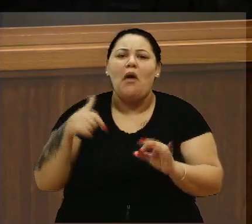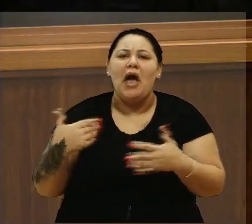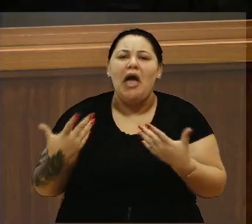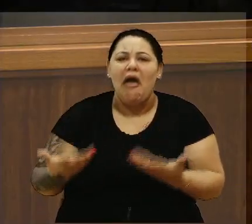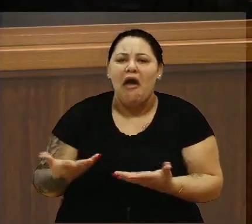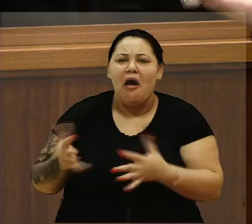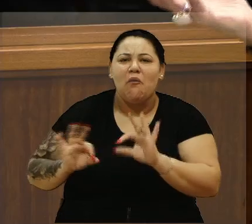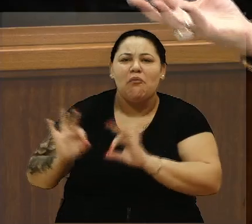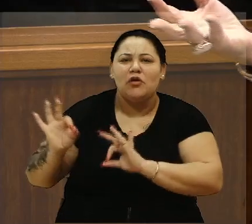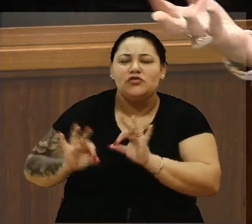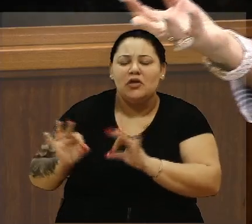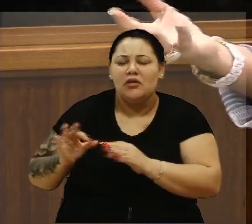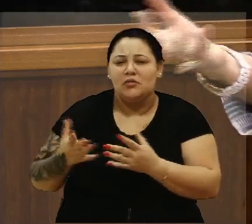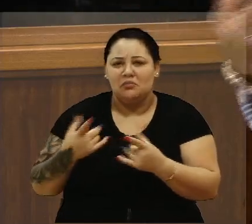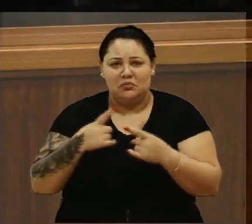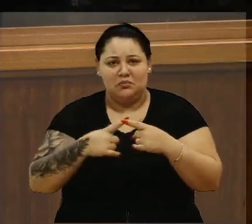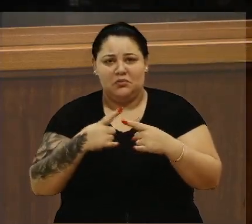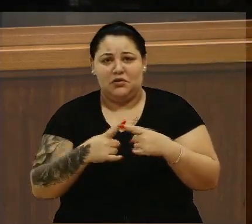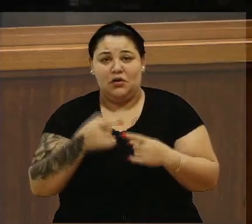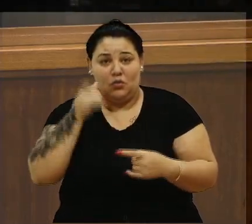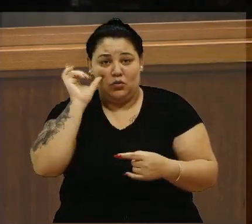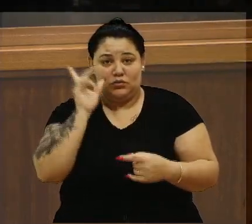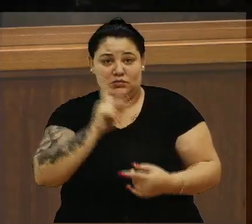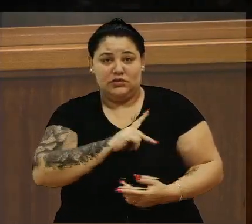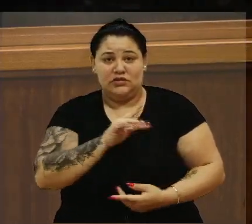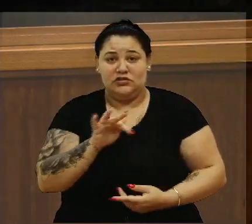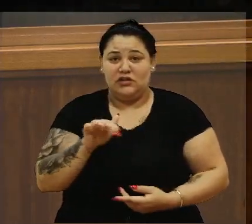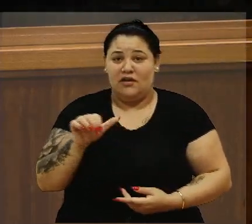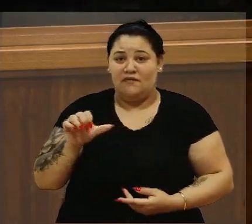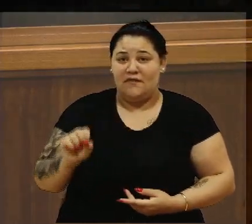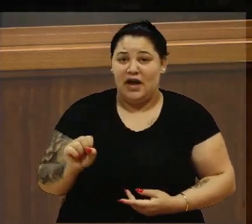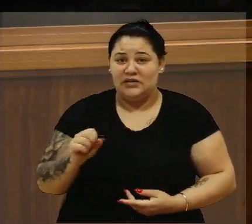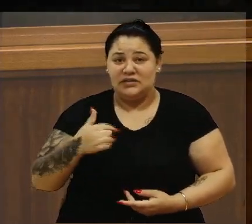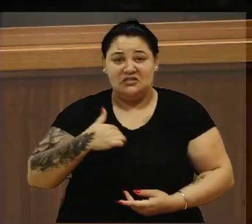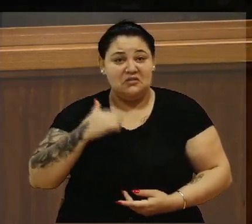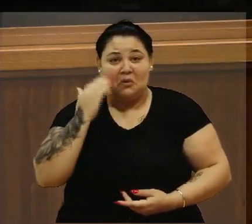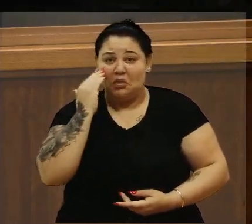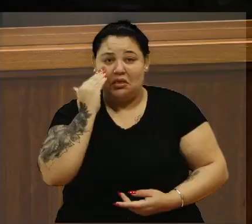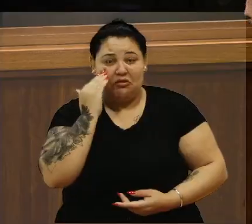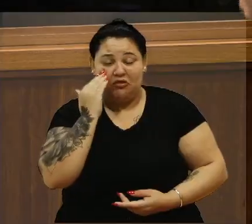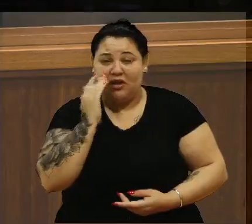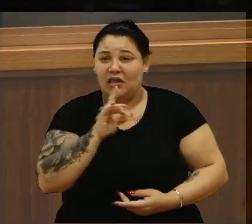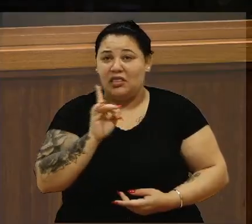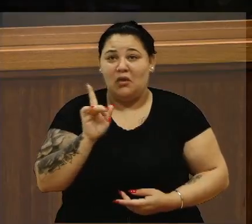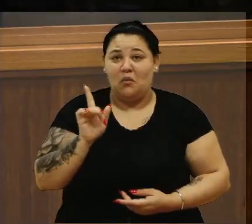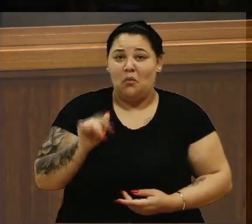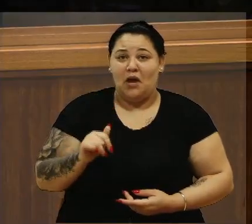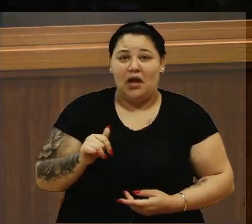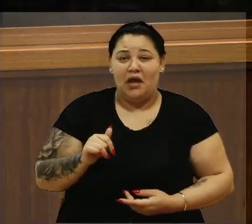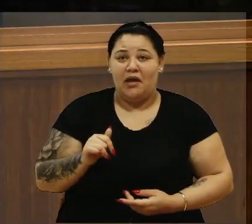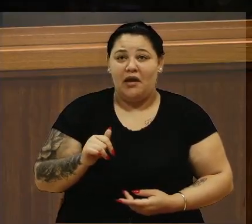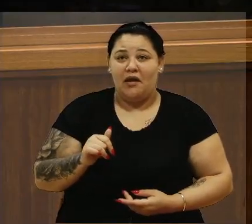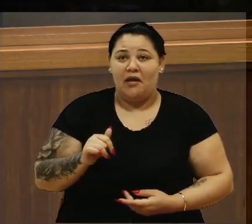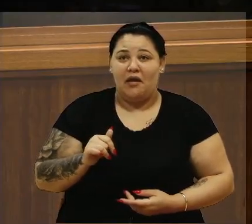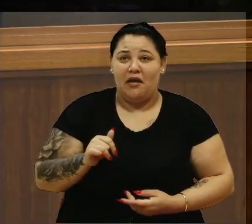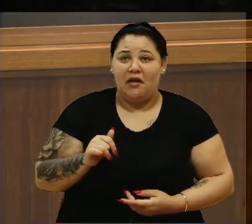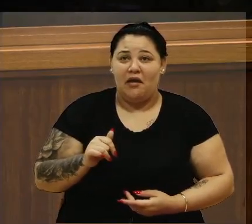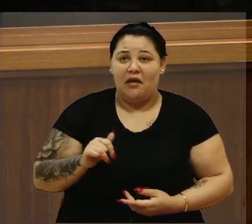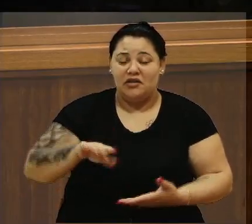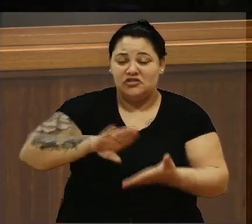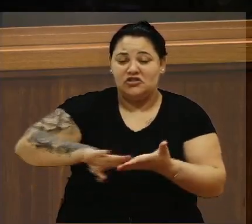projetos. Porque ontem o presidente da FAS disse para mim que eu não entendia, que não é um esvaziamento do Centro Pop